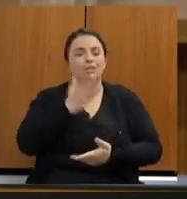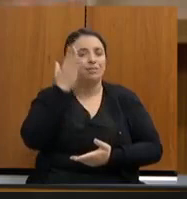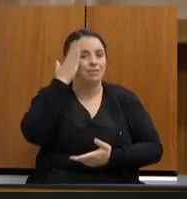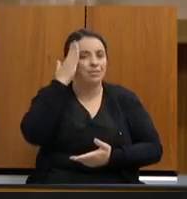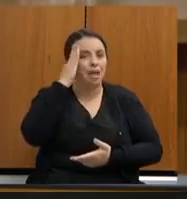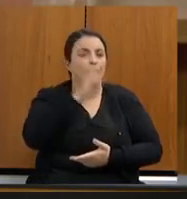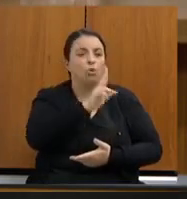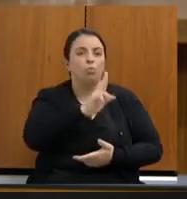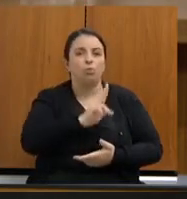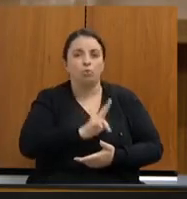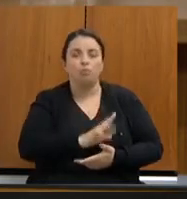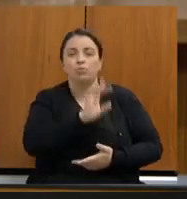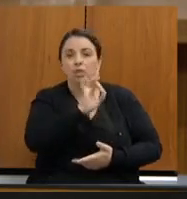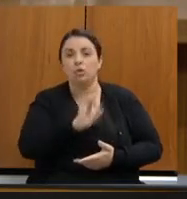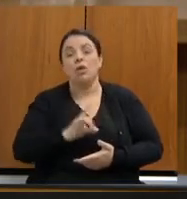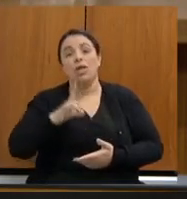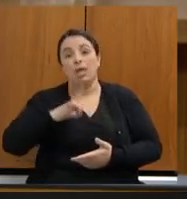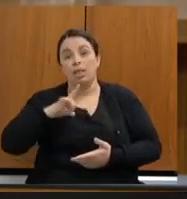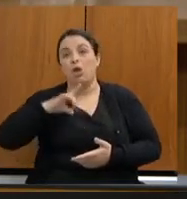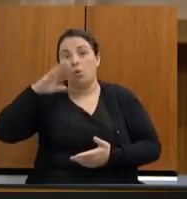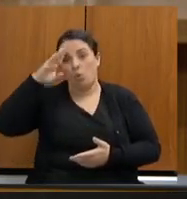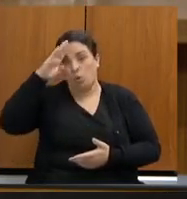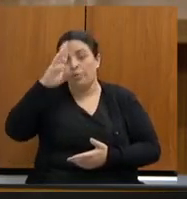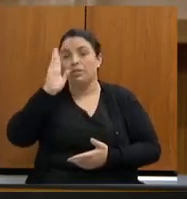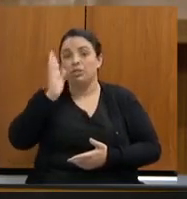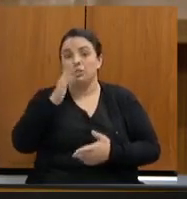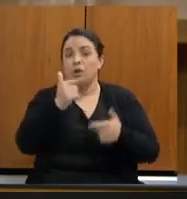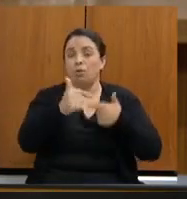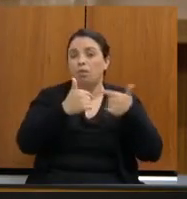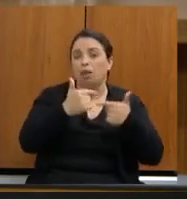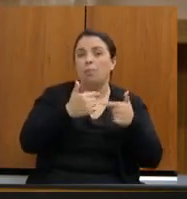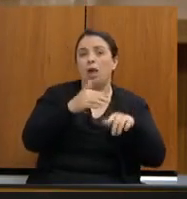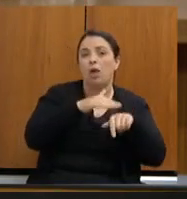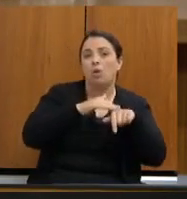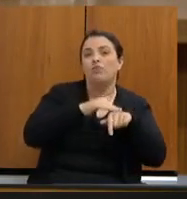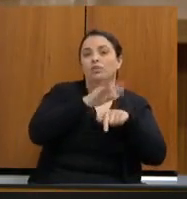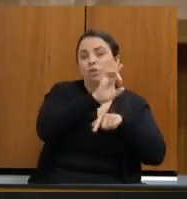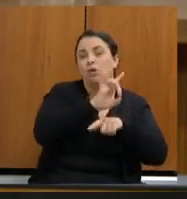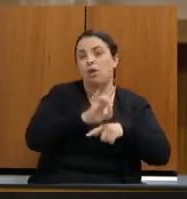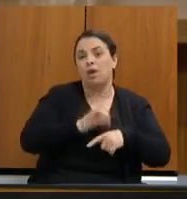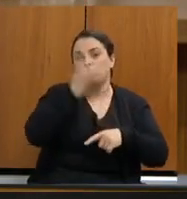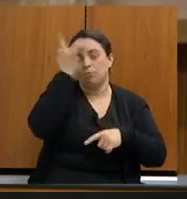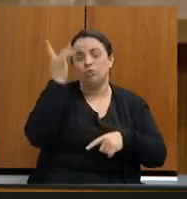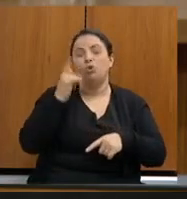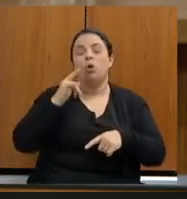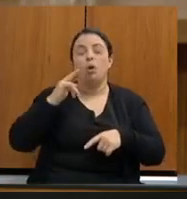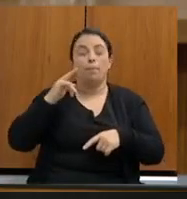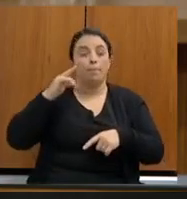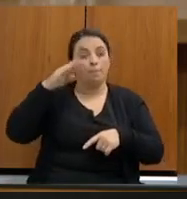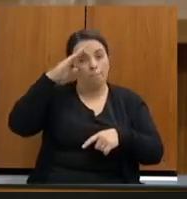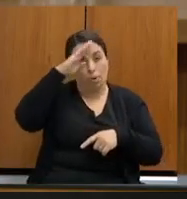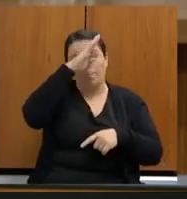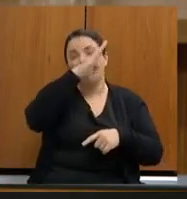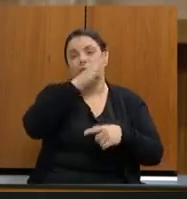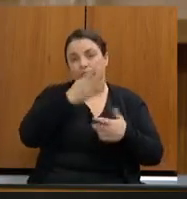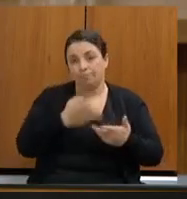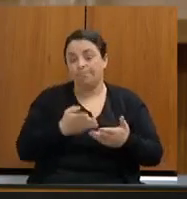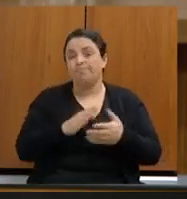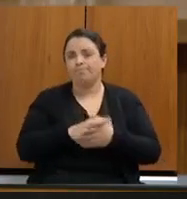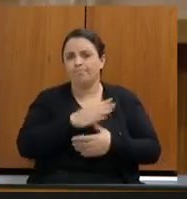um deles existe um trabalho de cada um dos Comandos é diretamente com cada um desses Bombeiros Militares mas é preciso